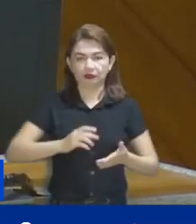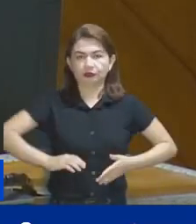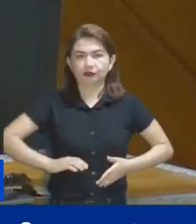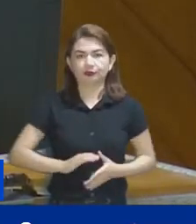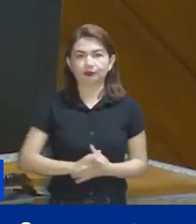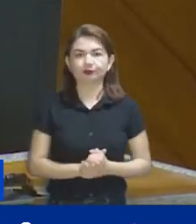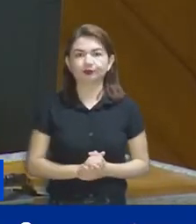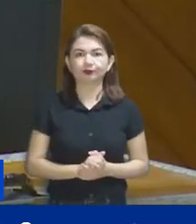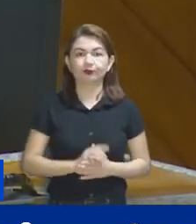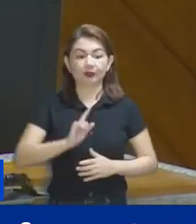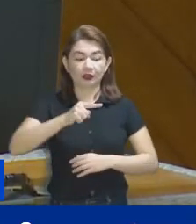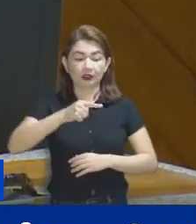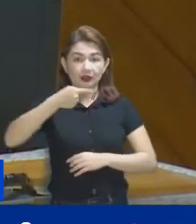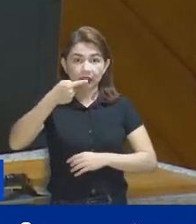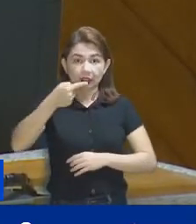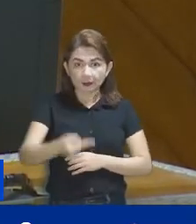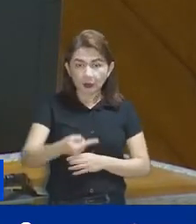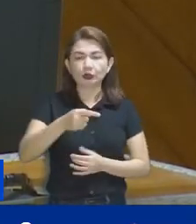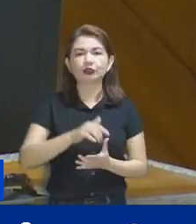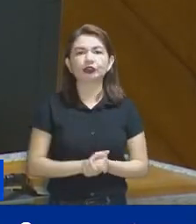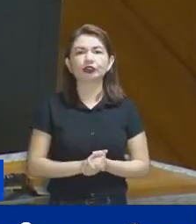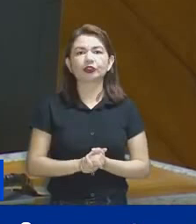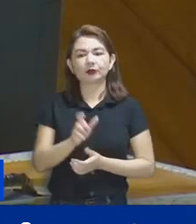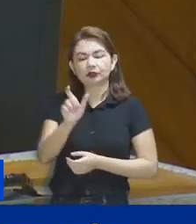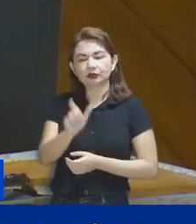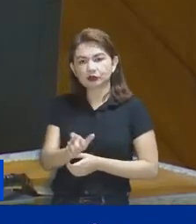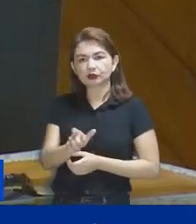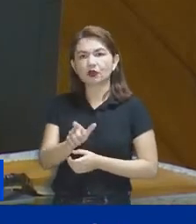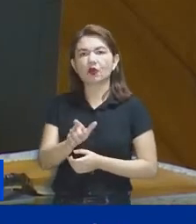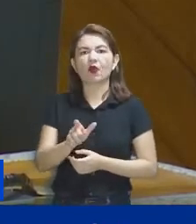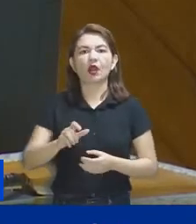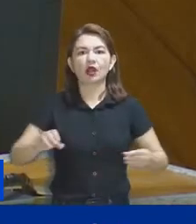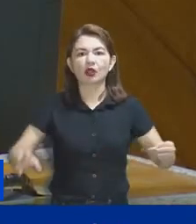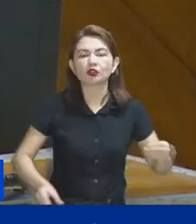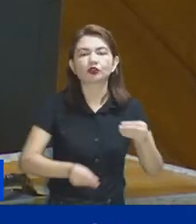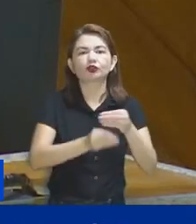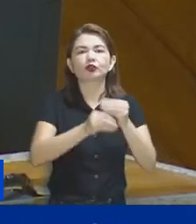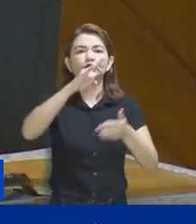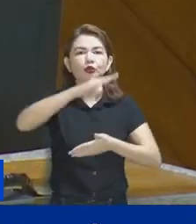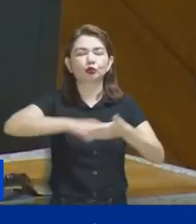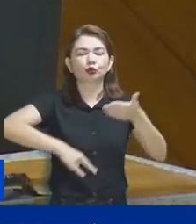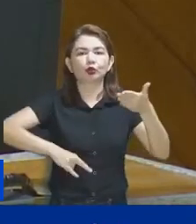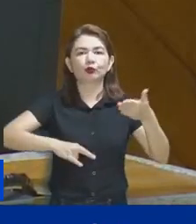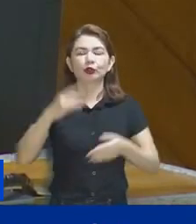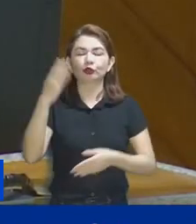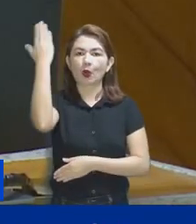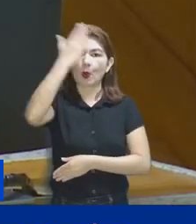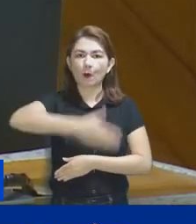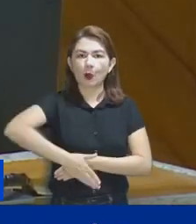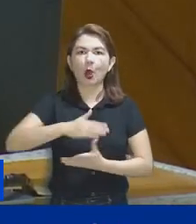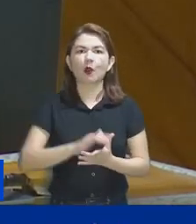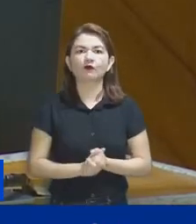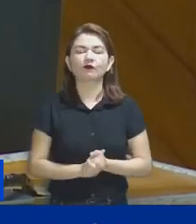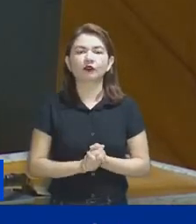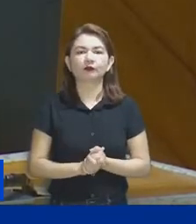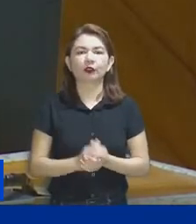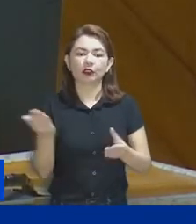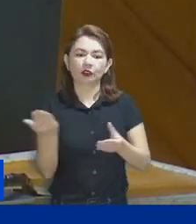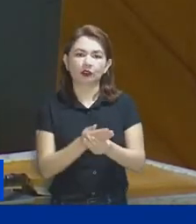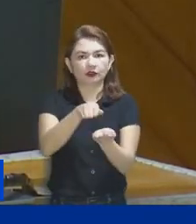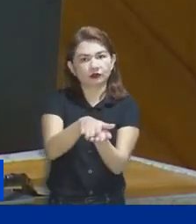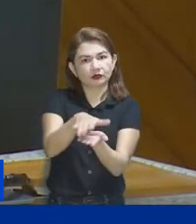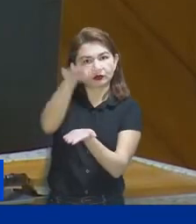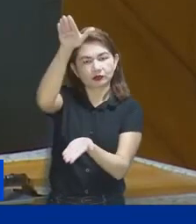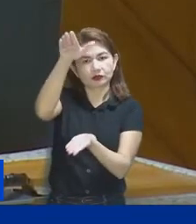deferiu-se o pedido do representante de juntada de documentos e compartilhamento de provas dos elementos produzidos nos autos do